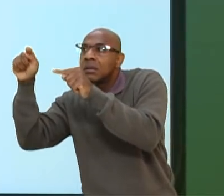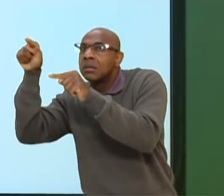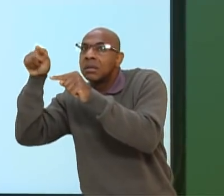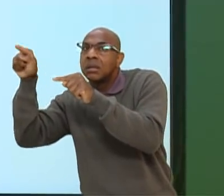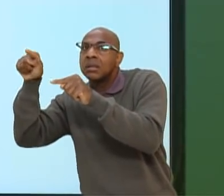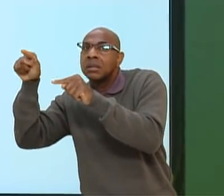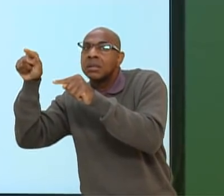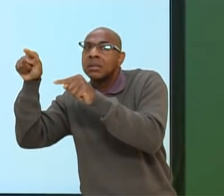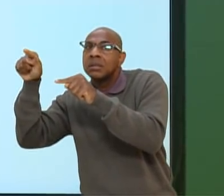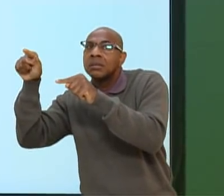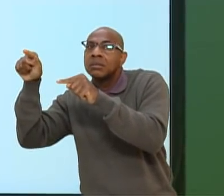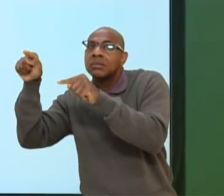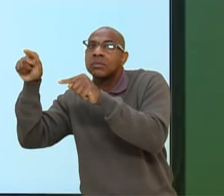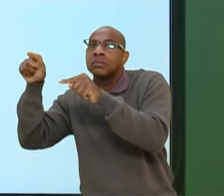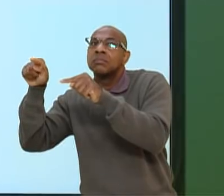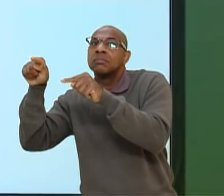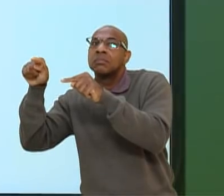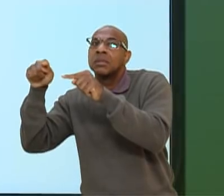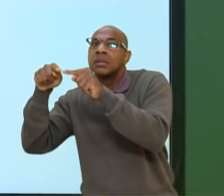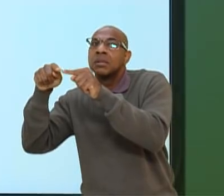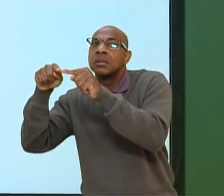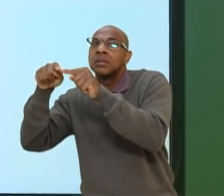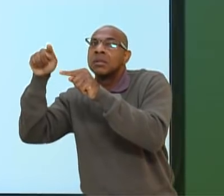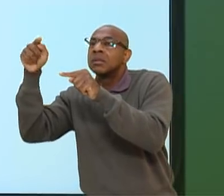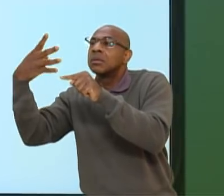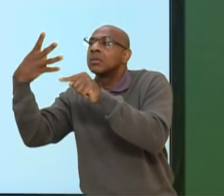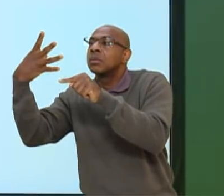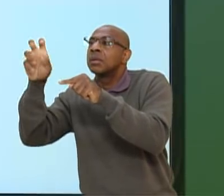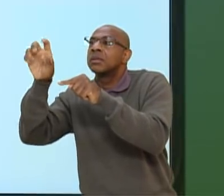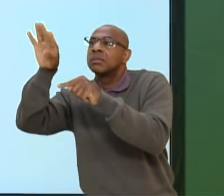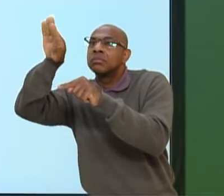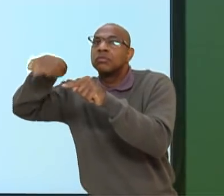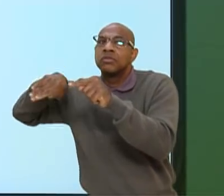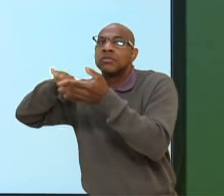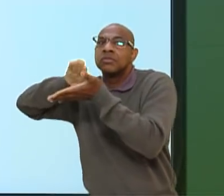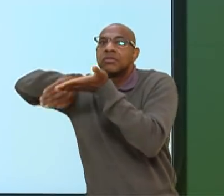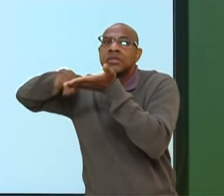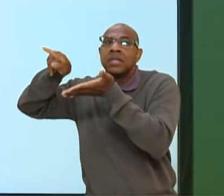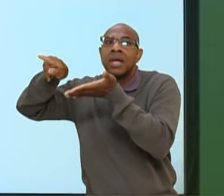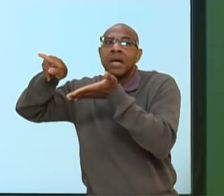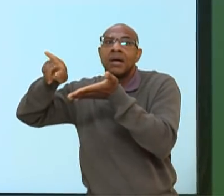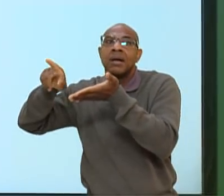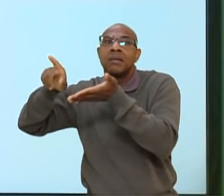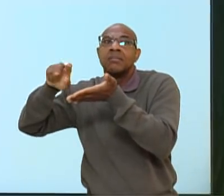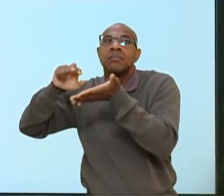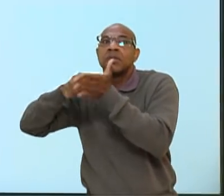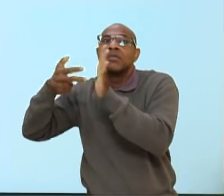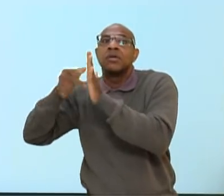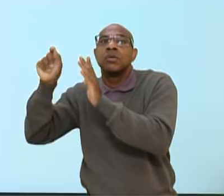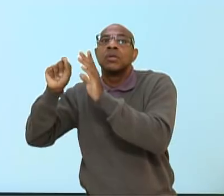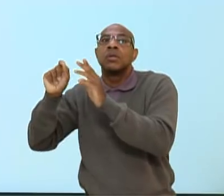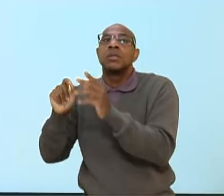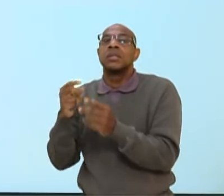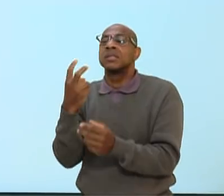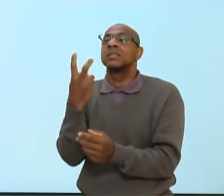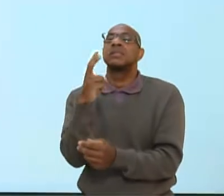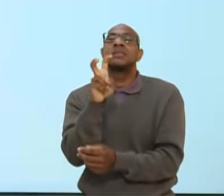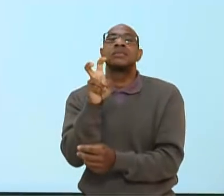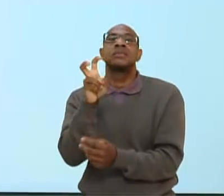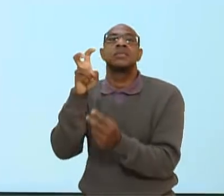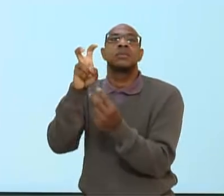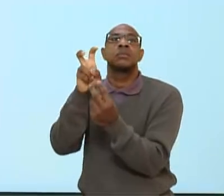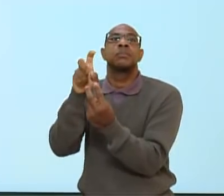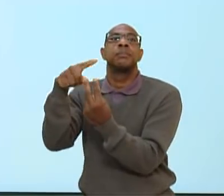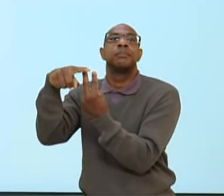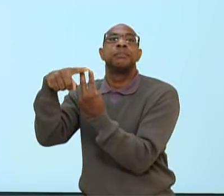sobre 4 aqui. Ou seja, a gente vai tirar o 45 aqui, que ele vai corresponder a 5π sobre